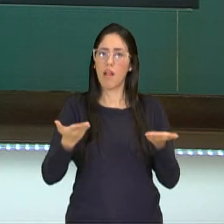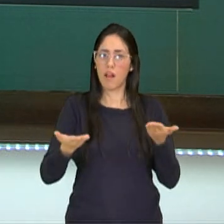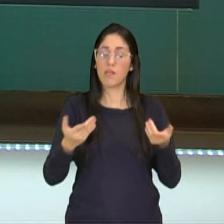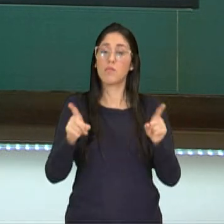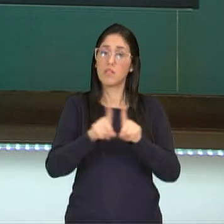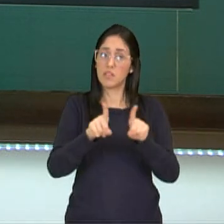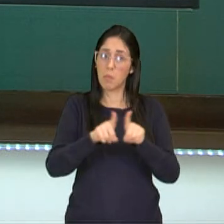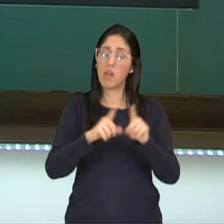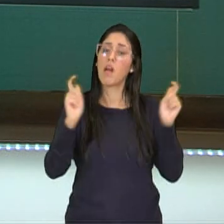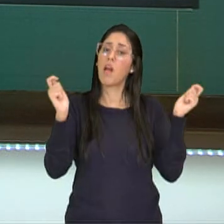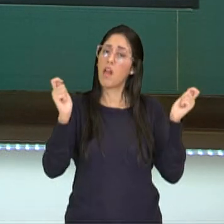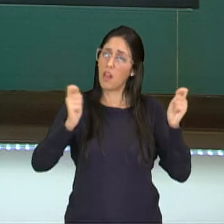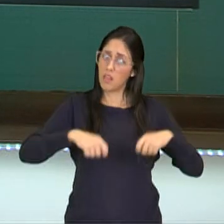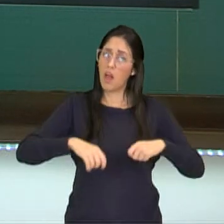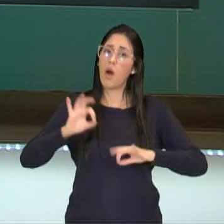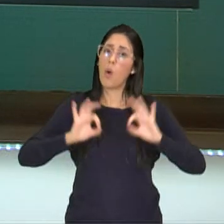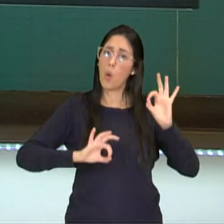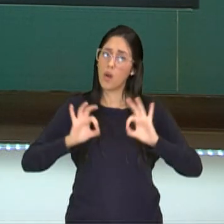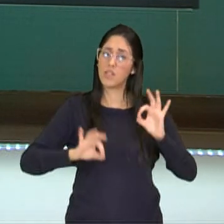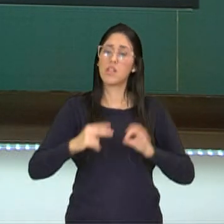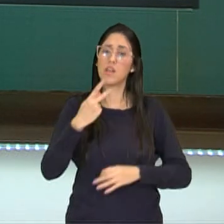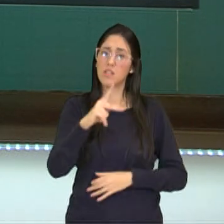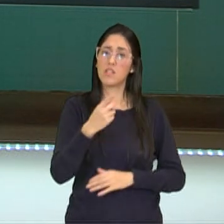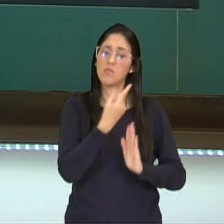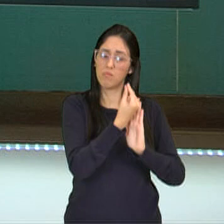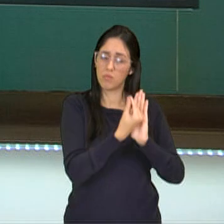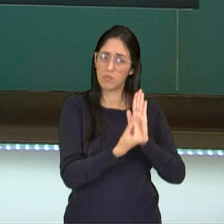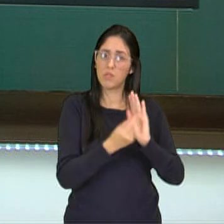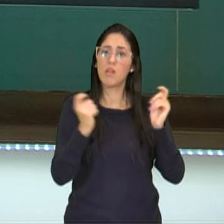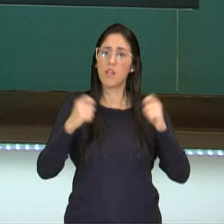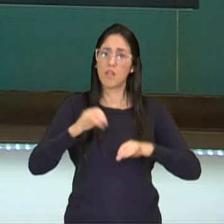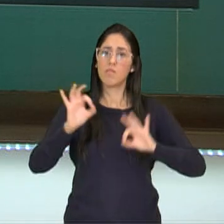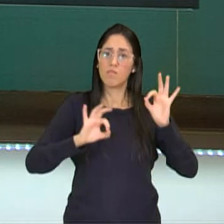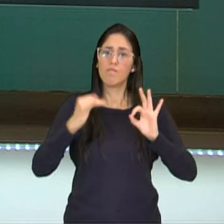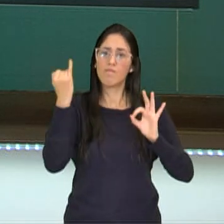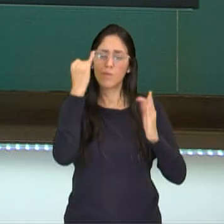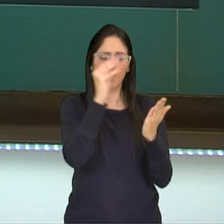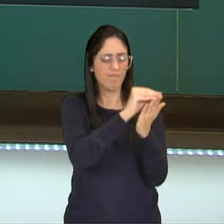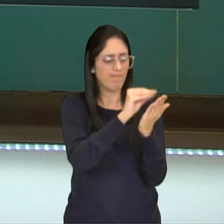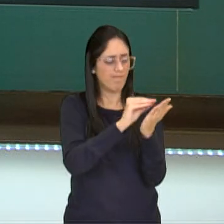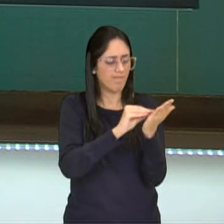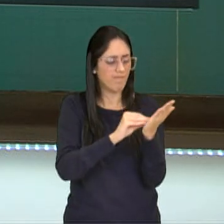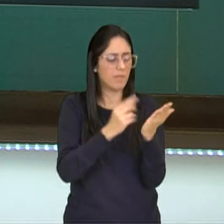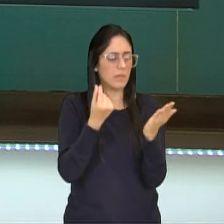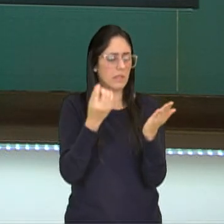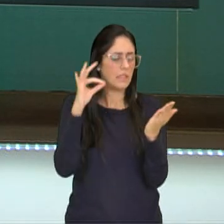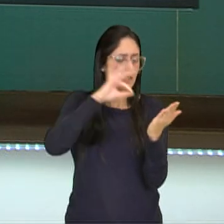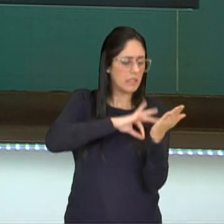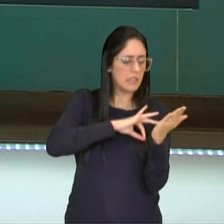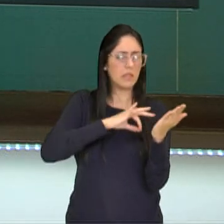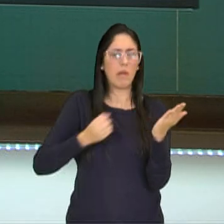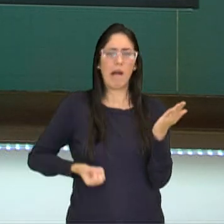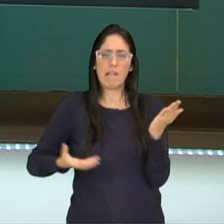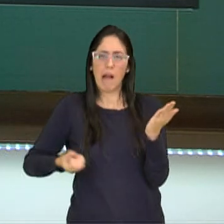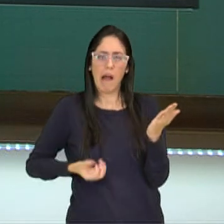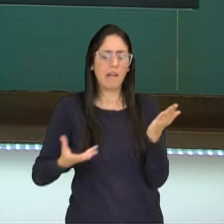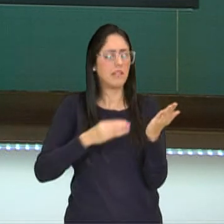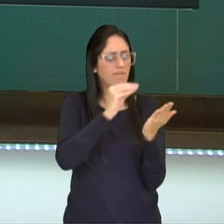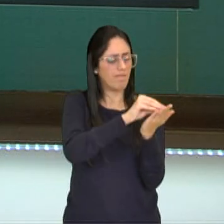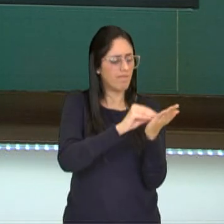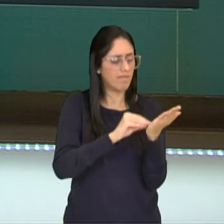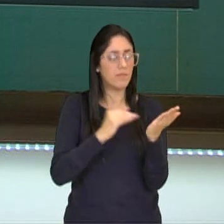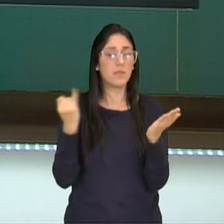se organizar o seu orçamento registrando todos os ganhos e gastos que você tem para você ter um controle